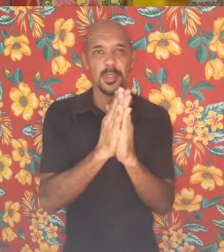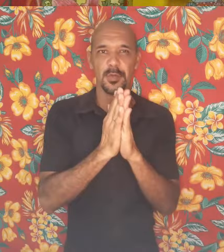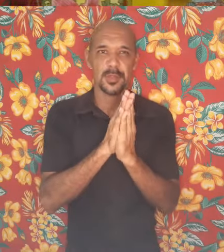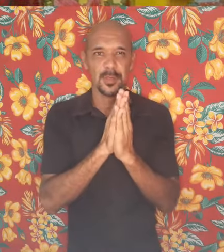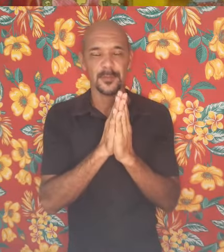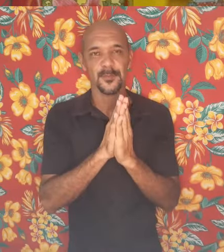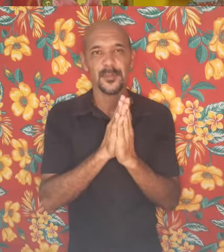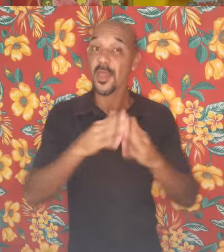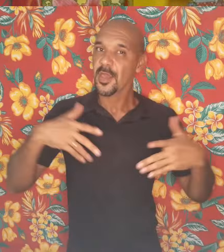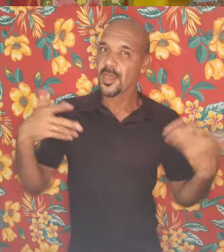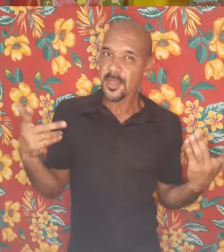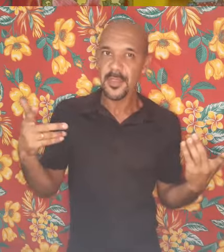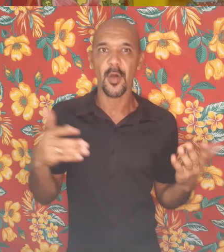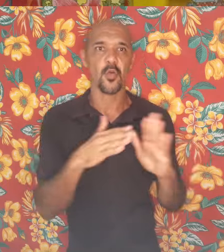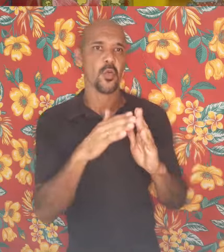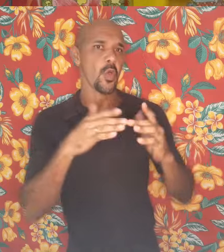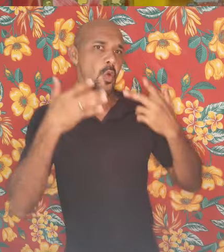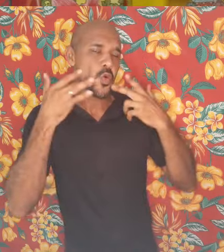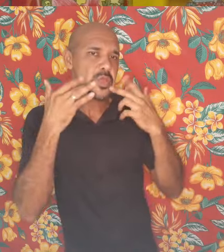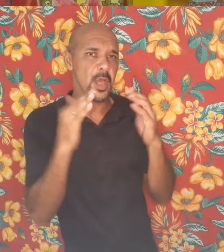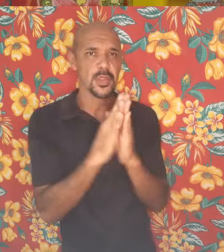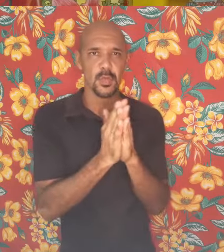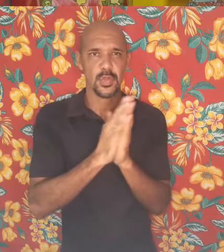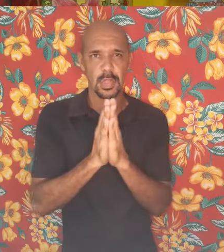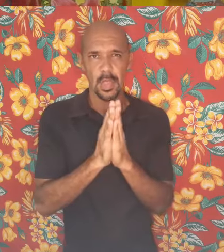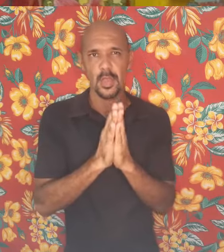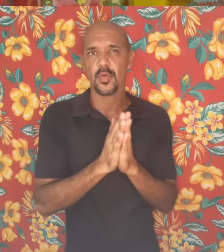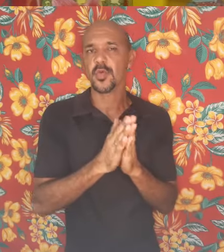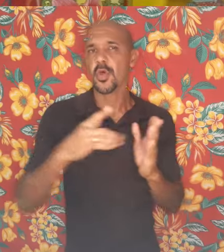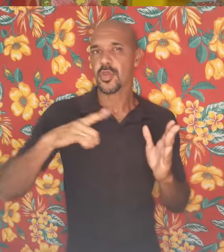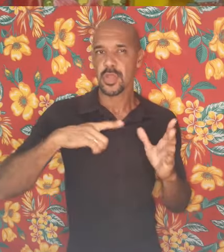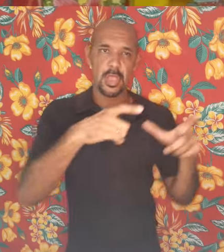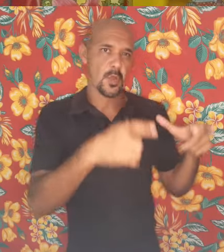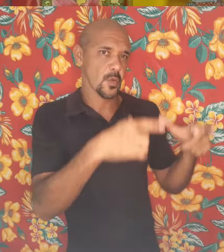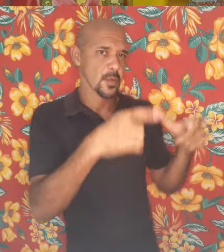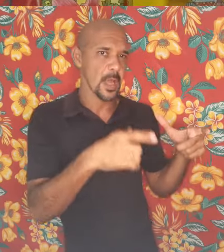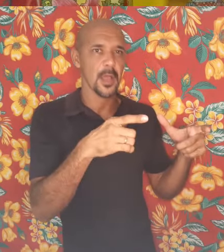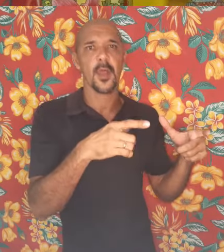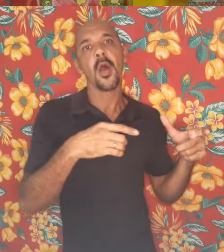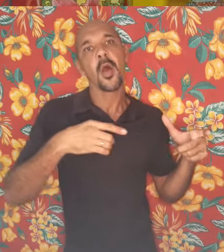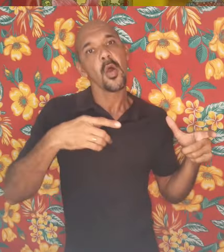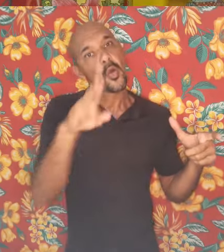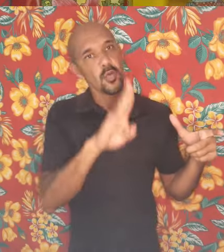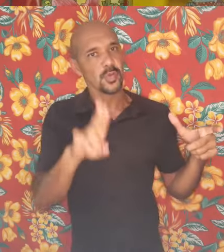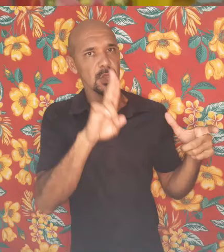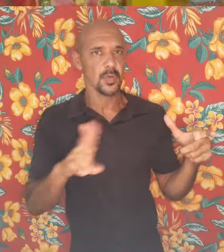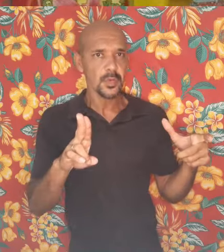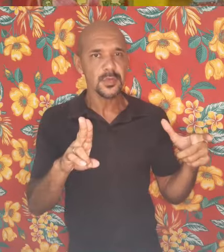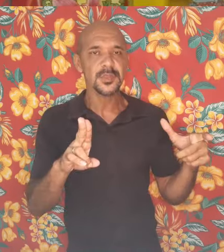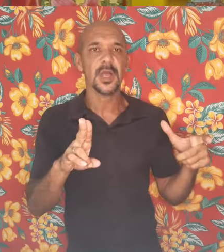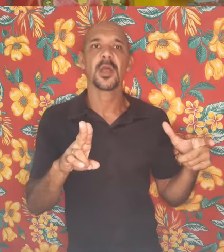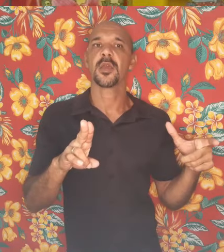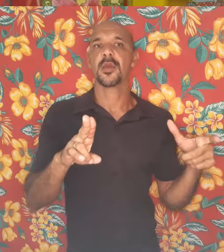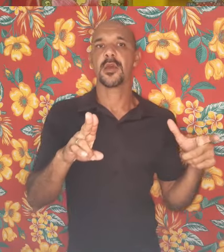se apresenta de várias formas diferentes. Em alguns lugares, se utiliza o boneco de manipulação direta,